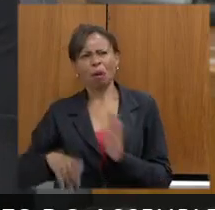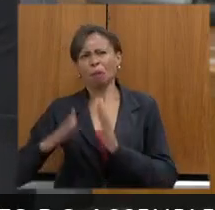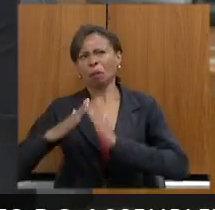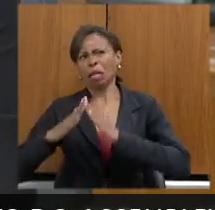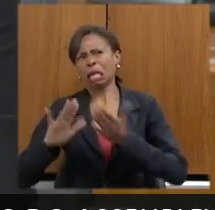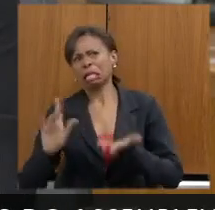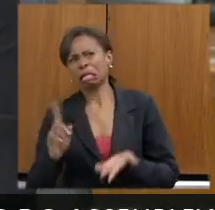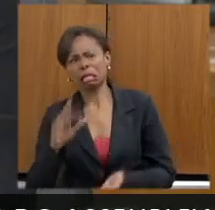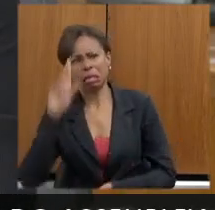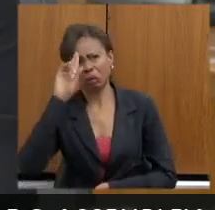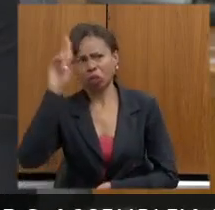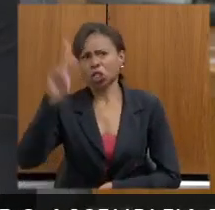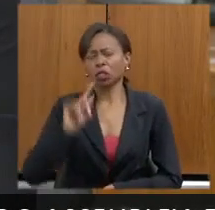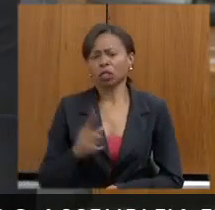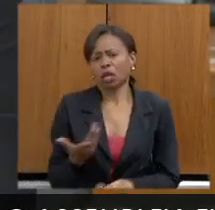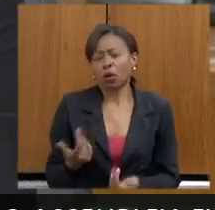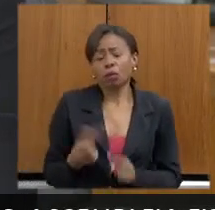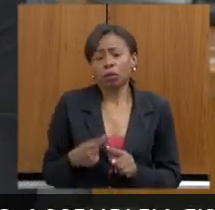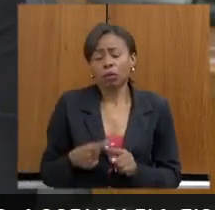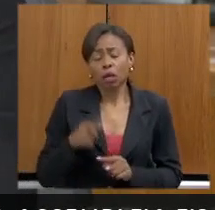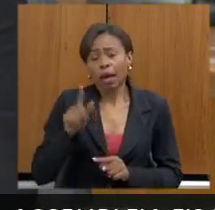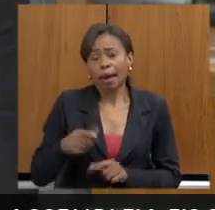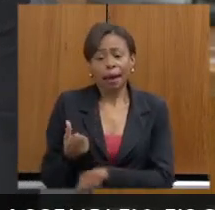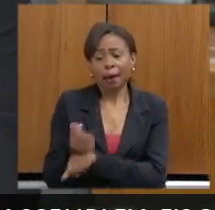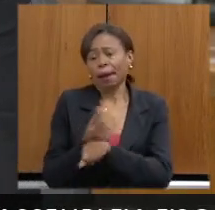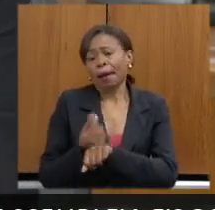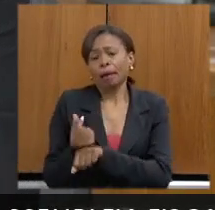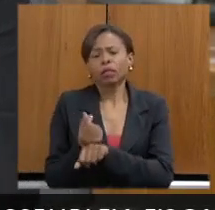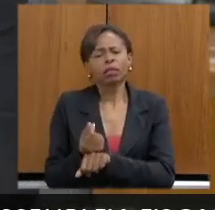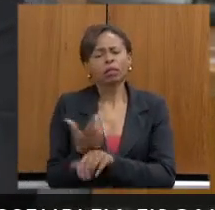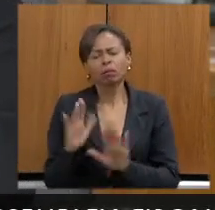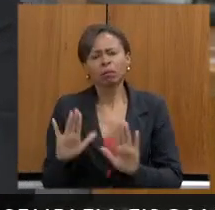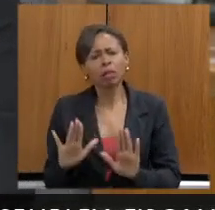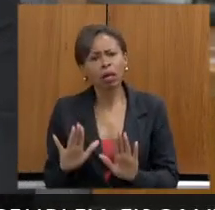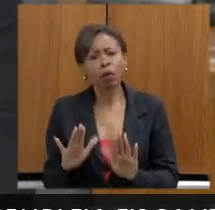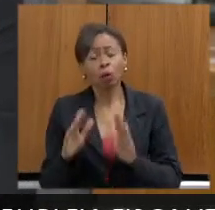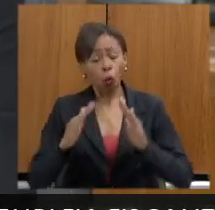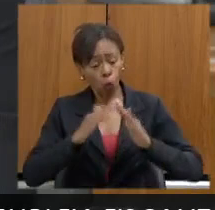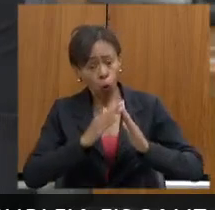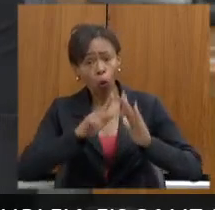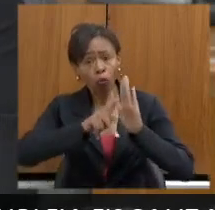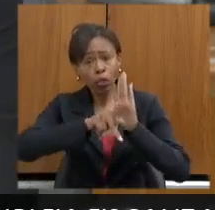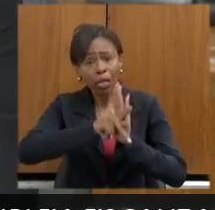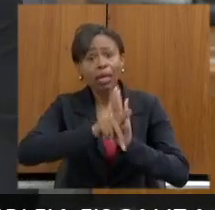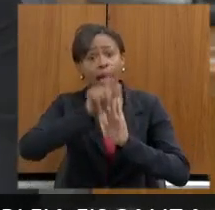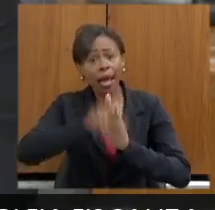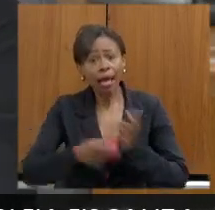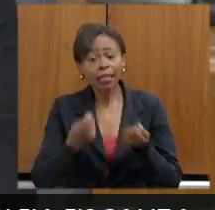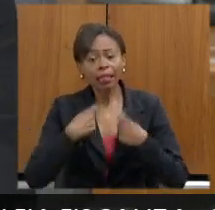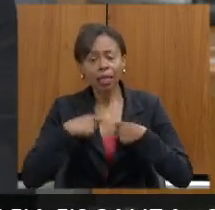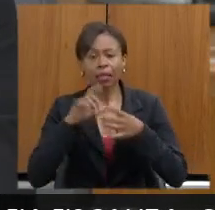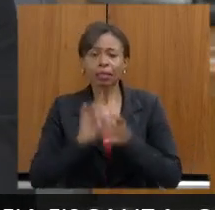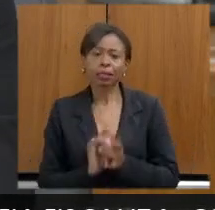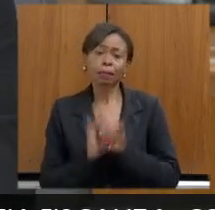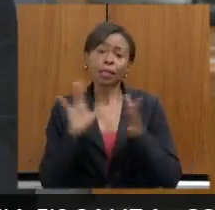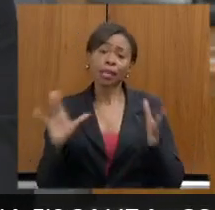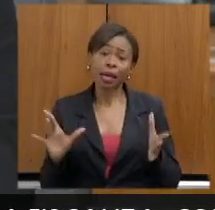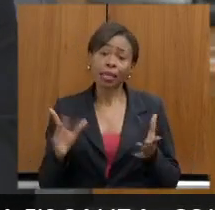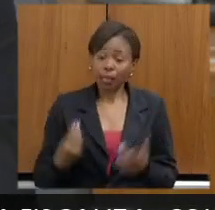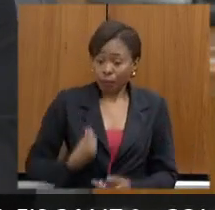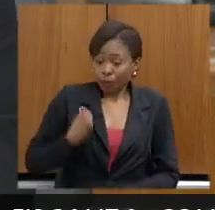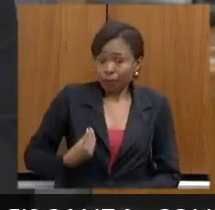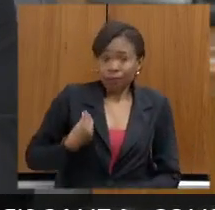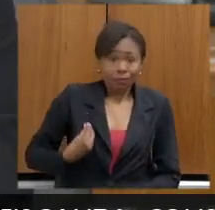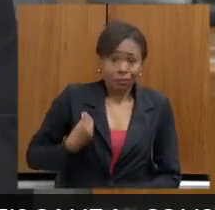propriedade é simplesmente é uma uma questão que decorre da sua liberdade e da sua se